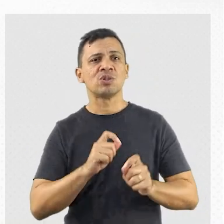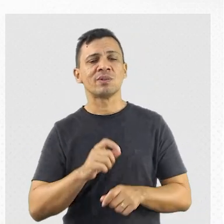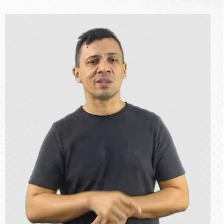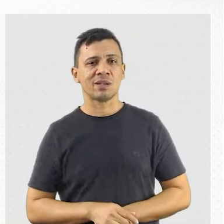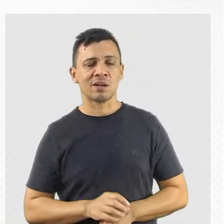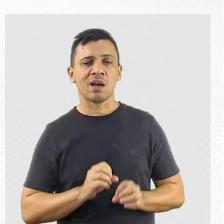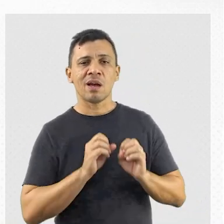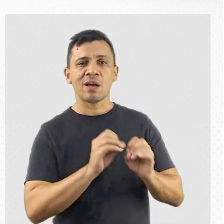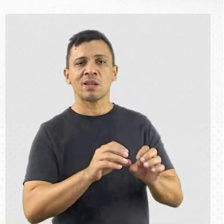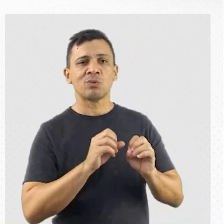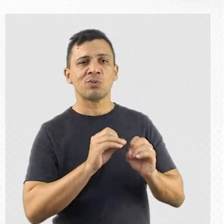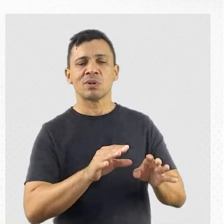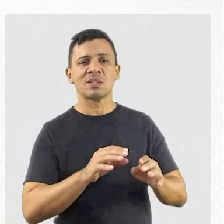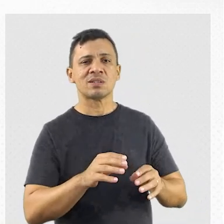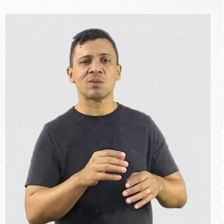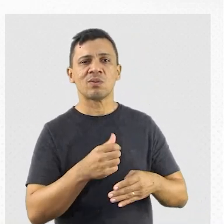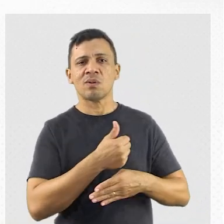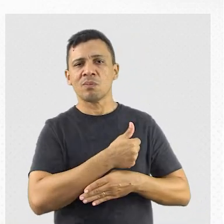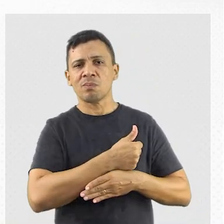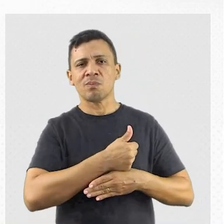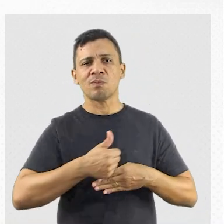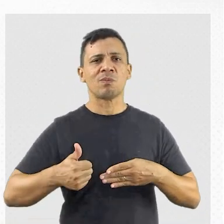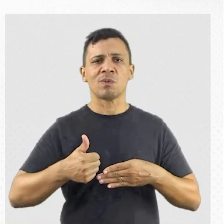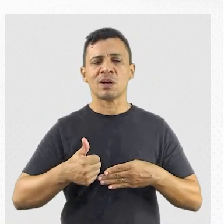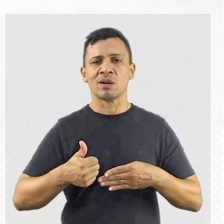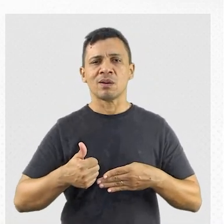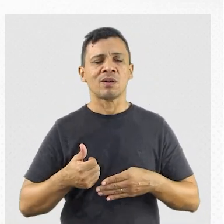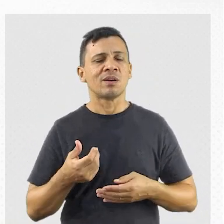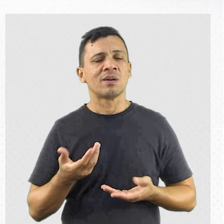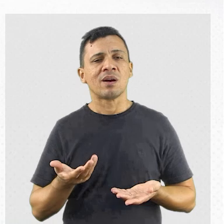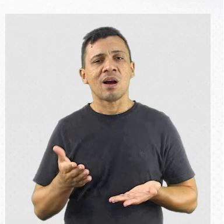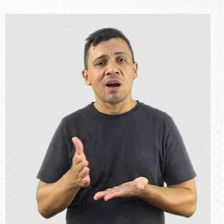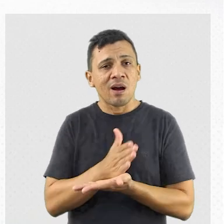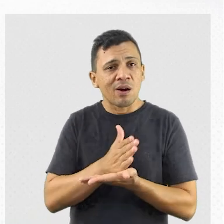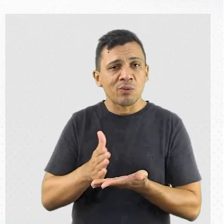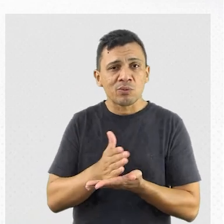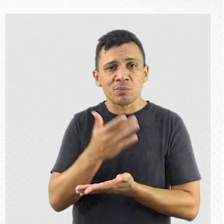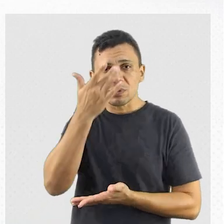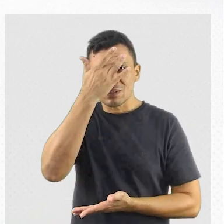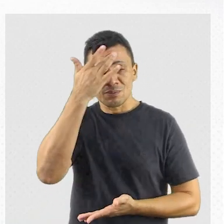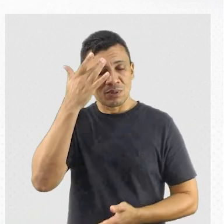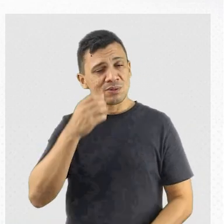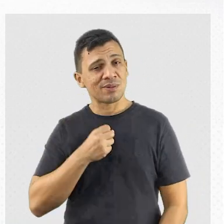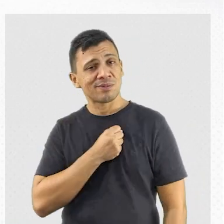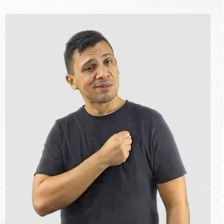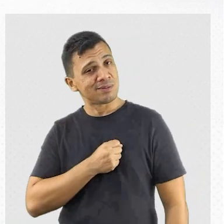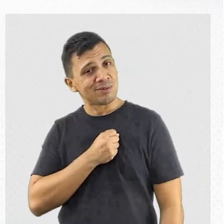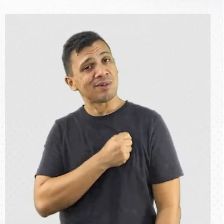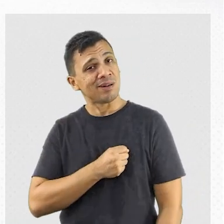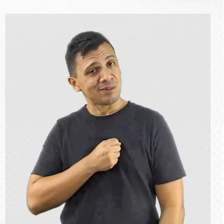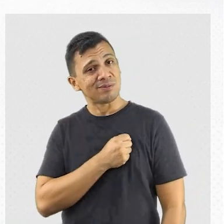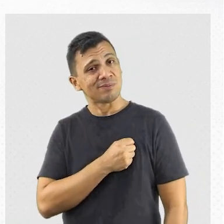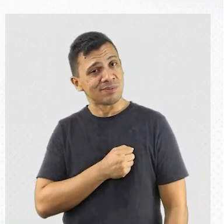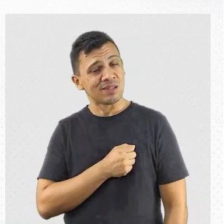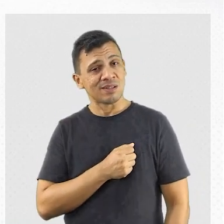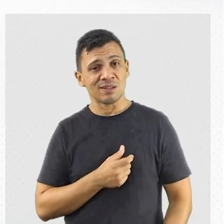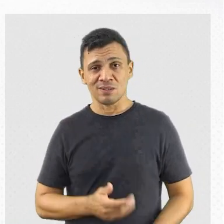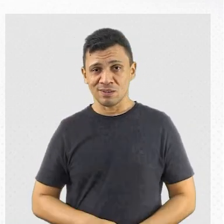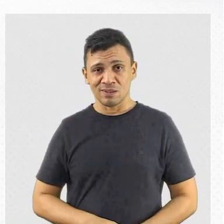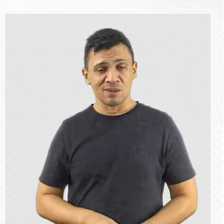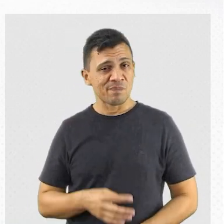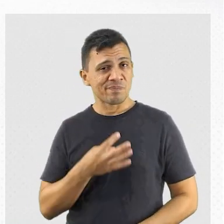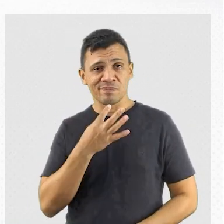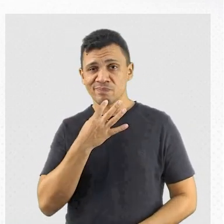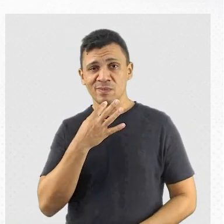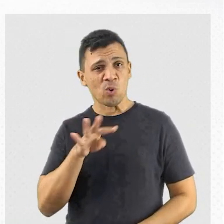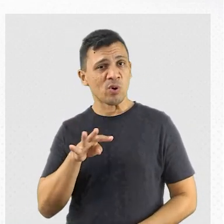Bom, na sociedade capitalista, dinheiro é poder. E aí, se eu nasço numa classe social sem dinheiro, sem